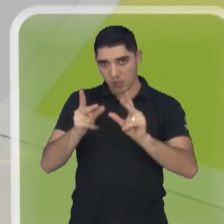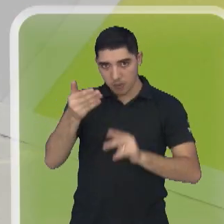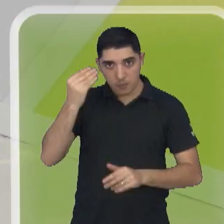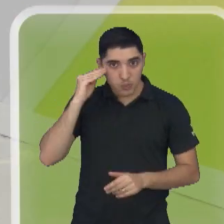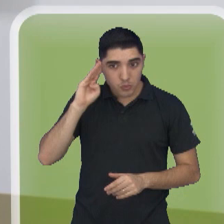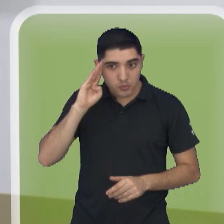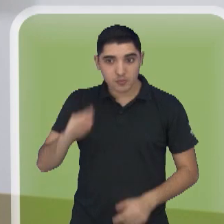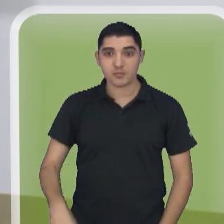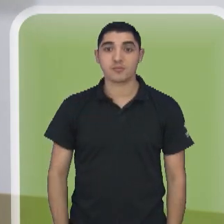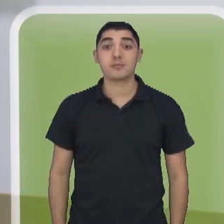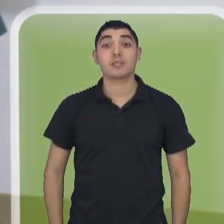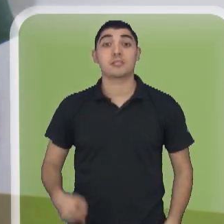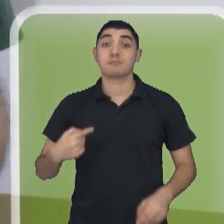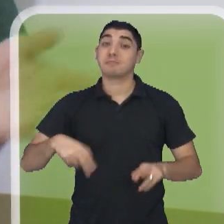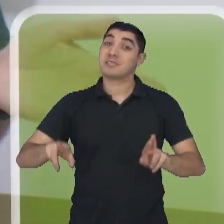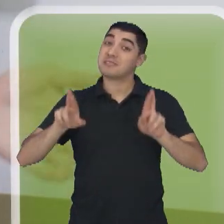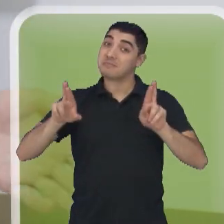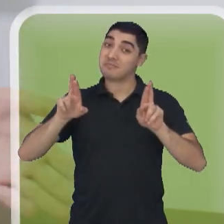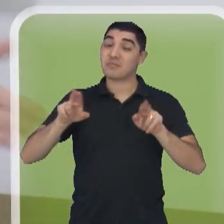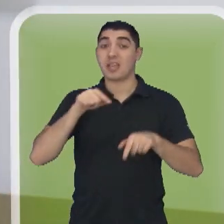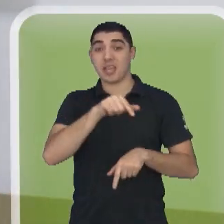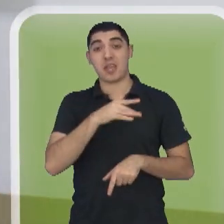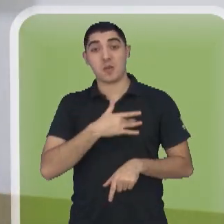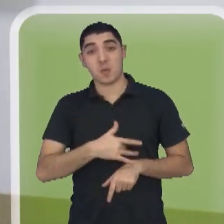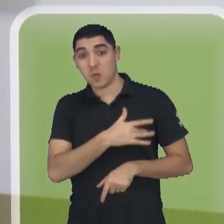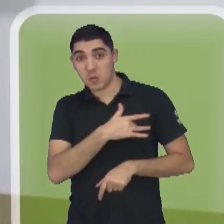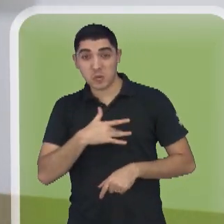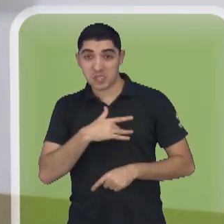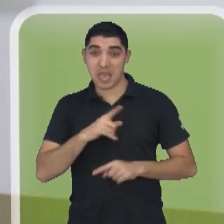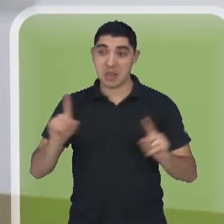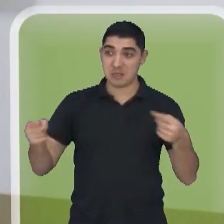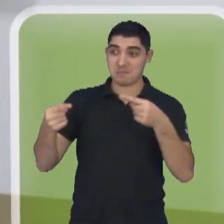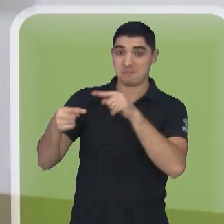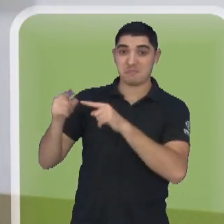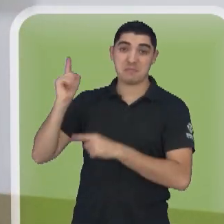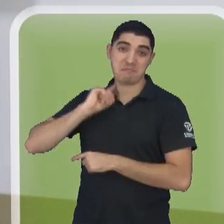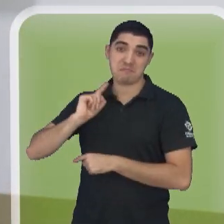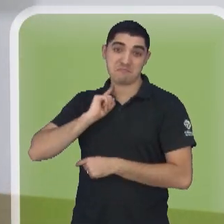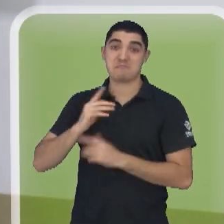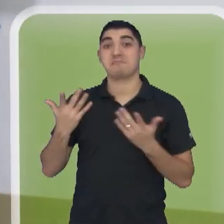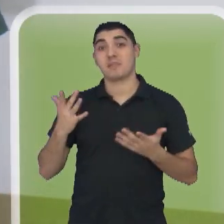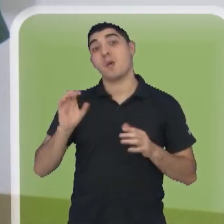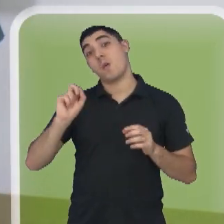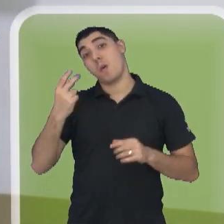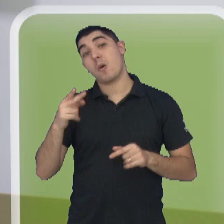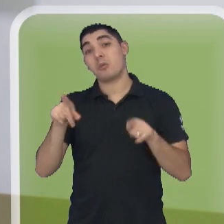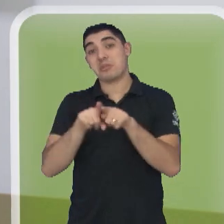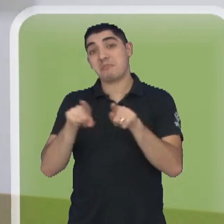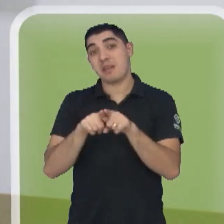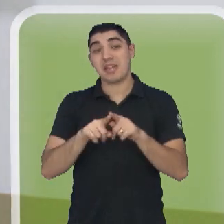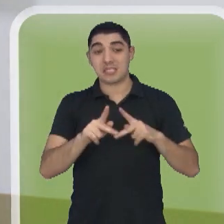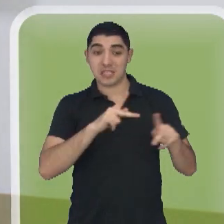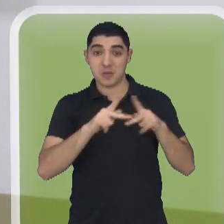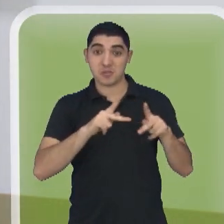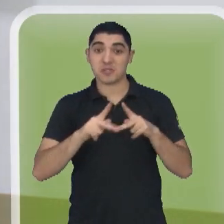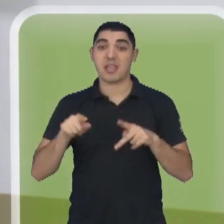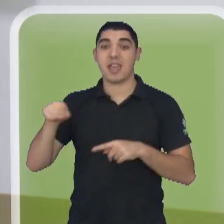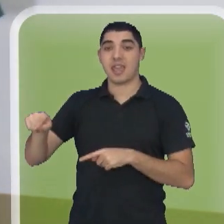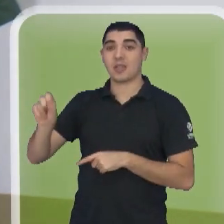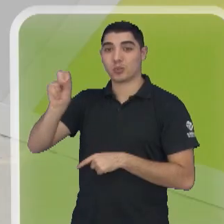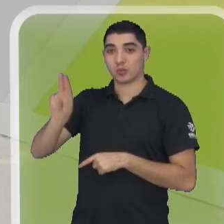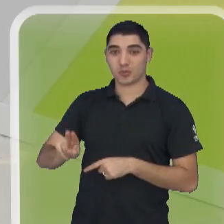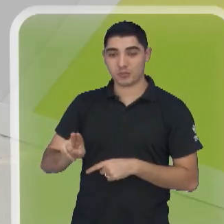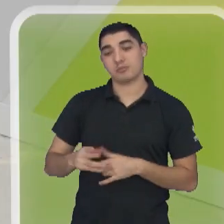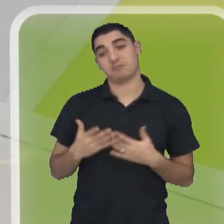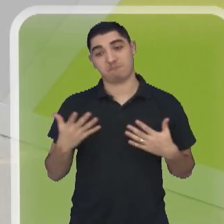Vamos torcer para não ter uma final mineira entre Cruzeiro e Minas, né? Talvez uma final paulista aí, Suzano e São José. Pois é,